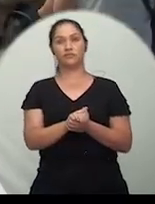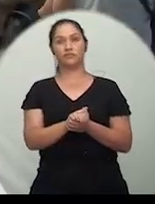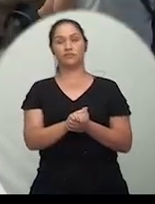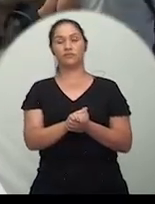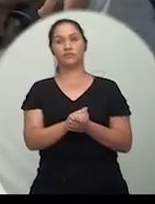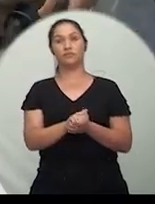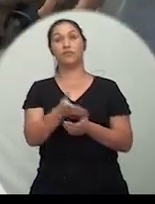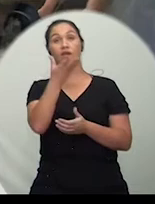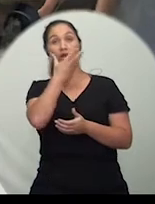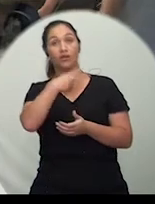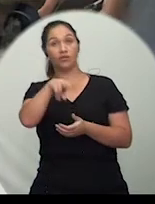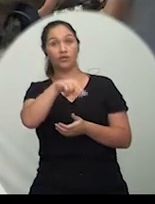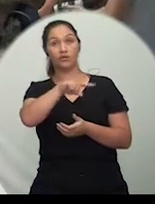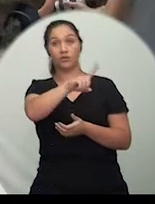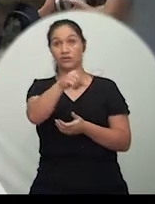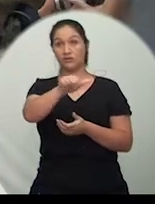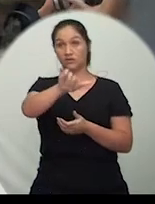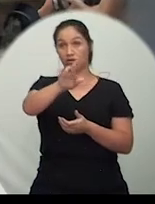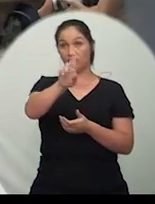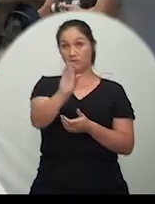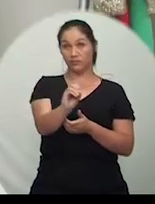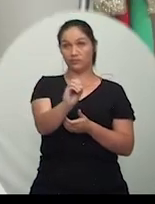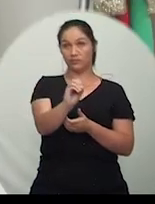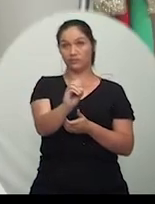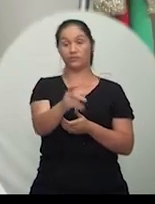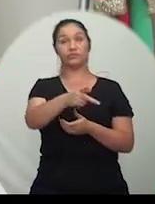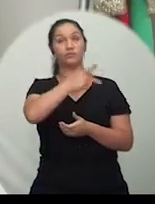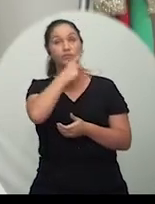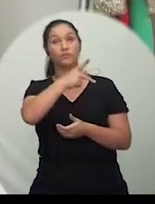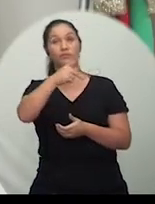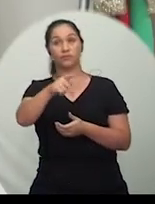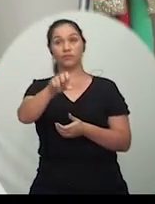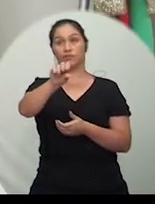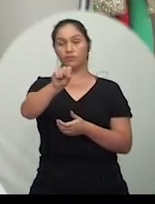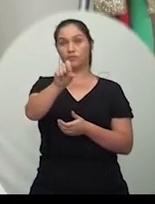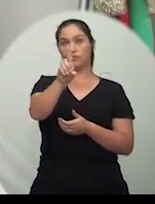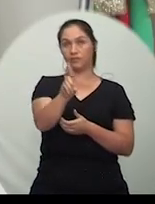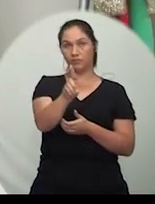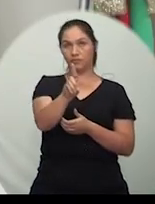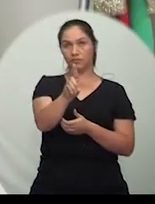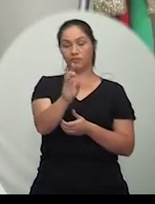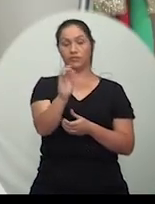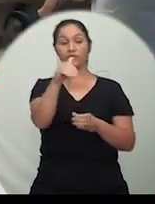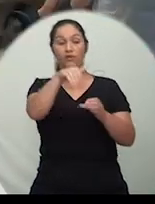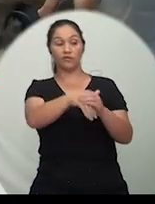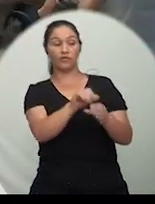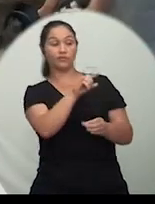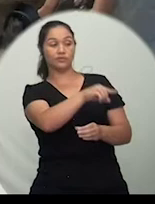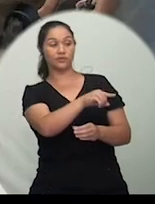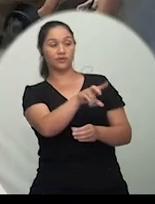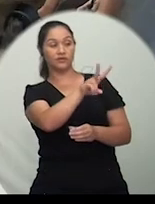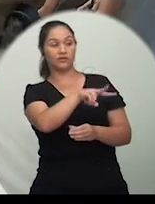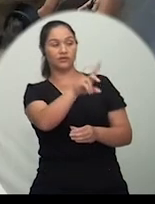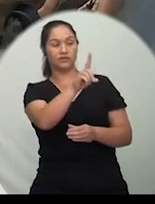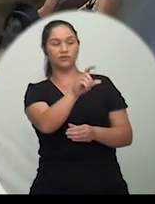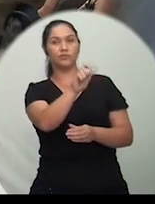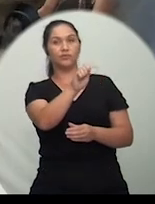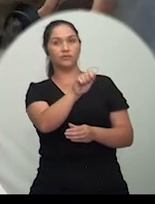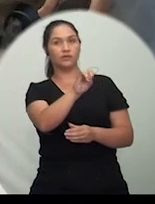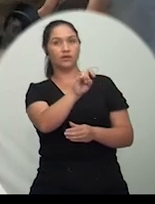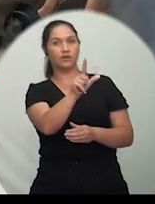Vereador Zairo Casagrande, PSD. Chapa 2, Dailton Felzer. É isso, senhor